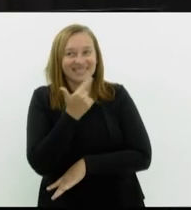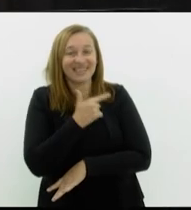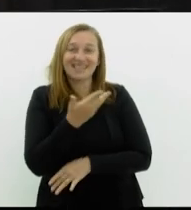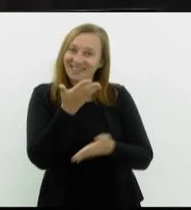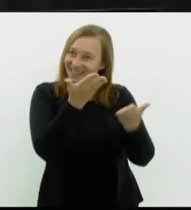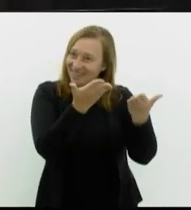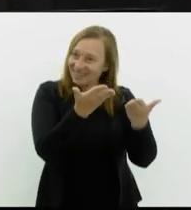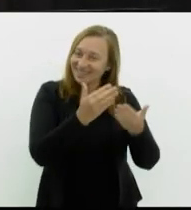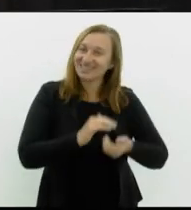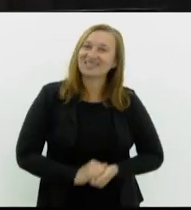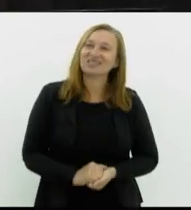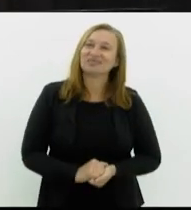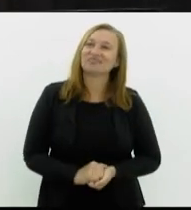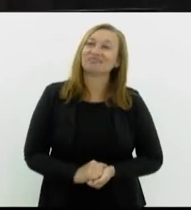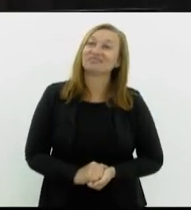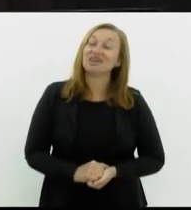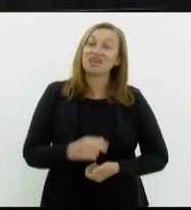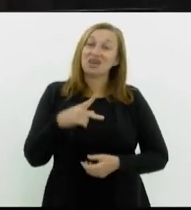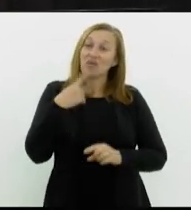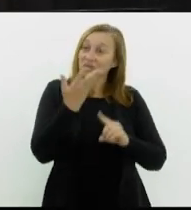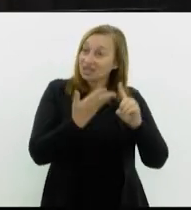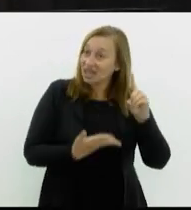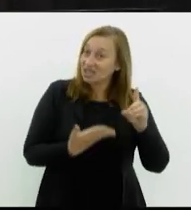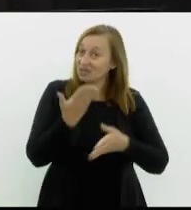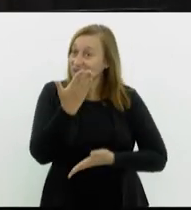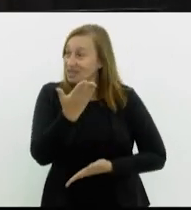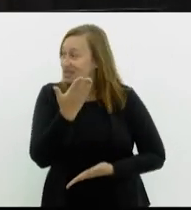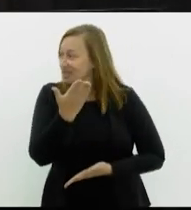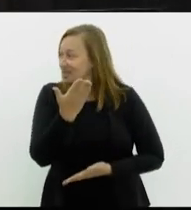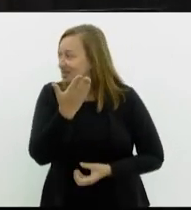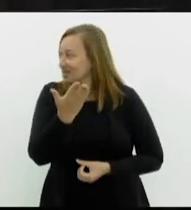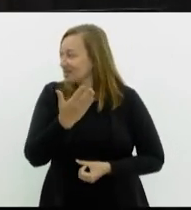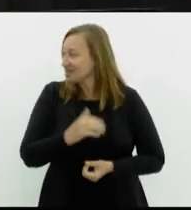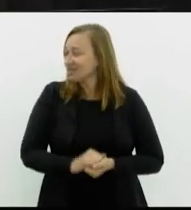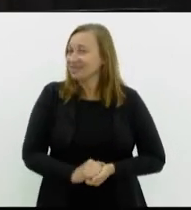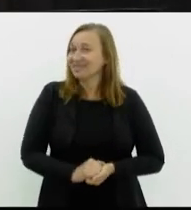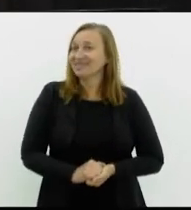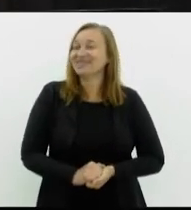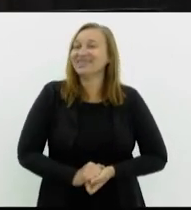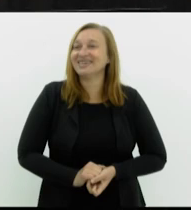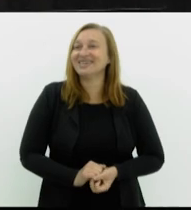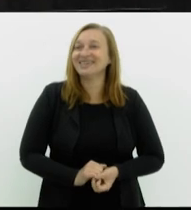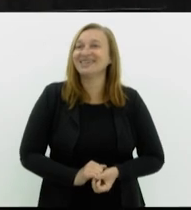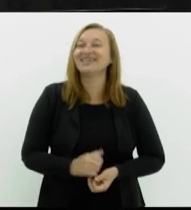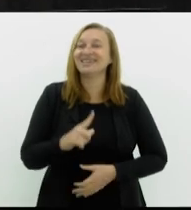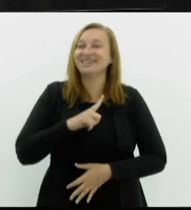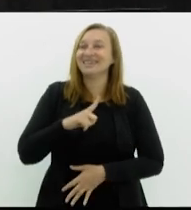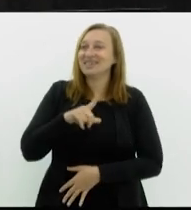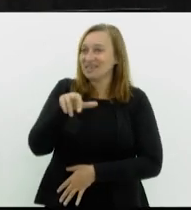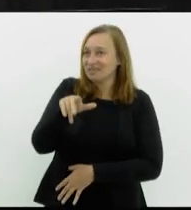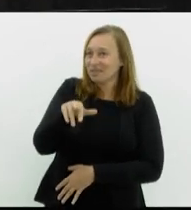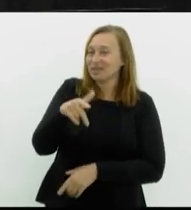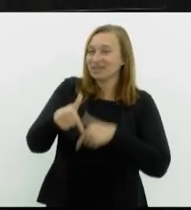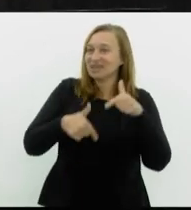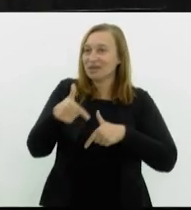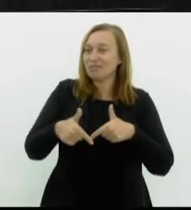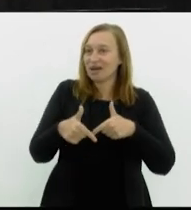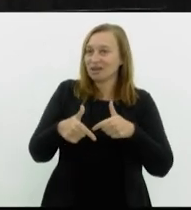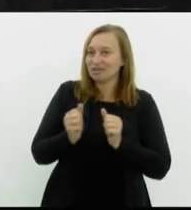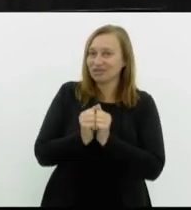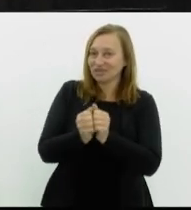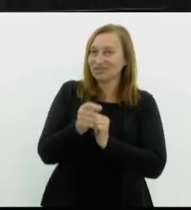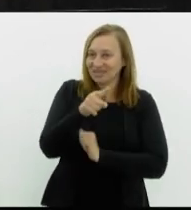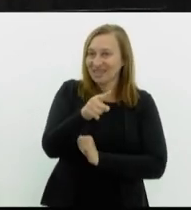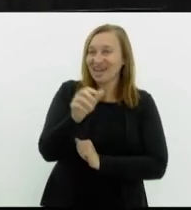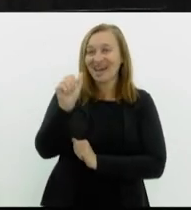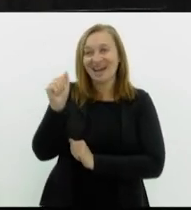aqui. E eu faço uma homenagem à Vossa Excelência pelo seguinte, eu tenho um irmão que trabalha com a senhora, que é o André, meu